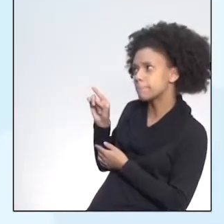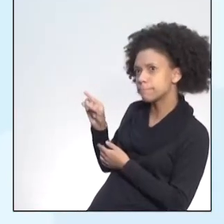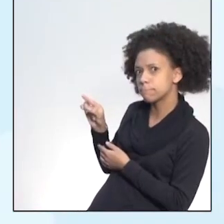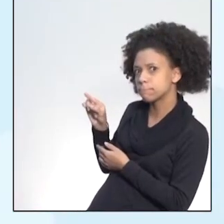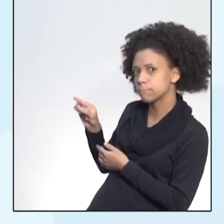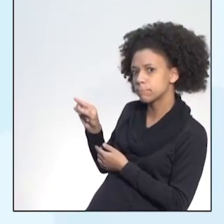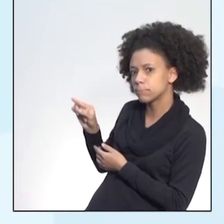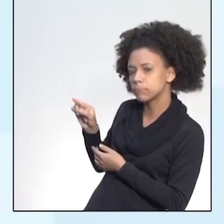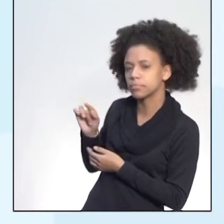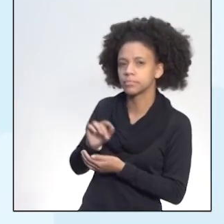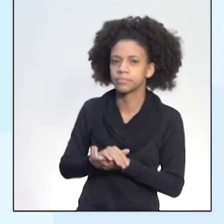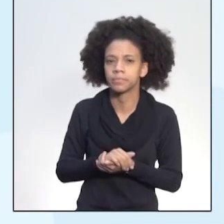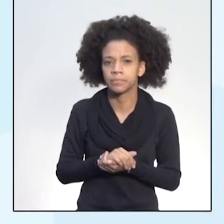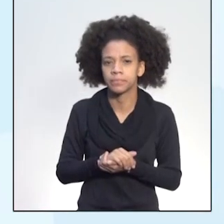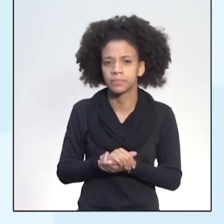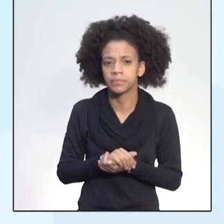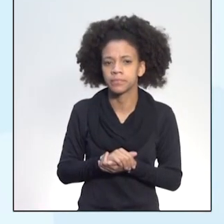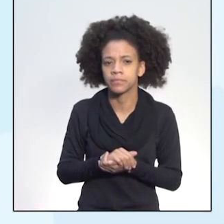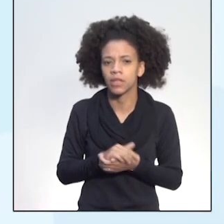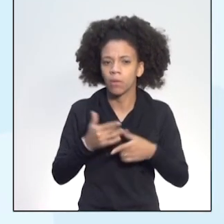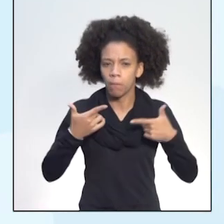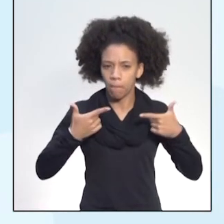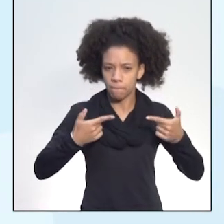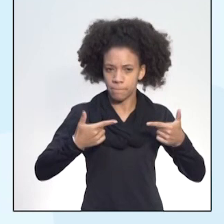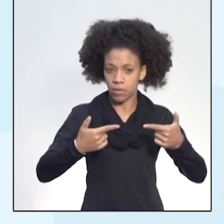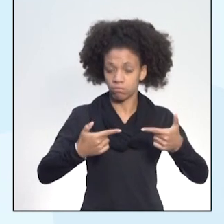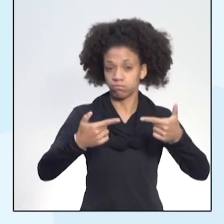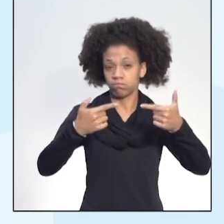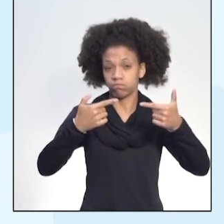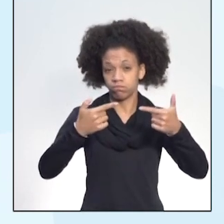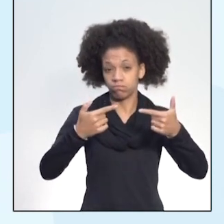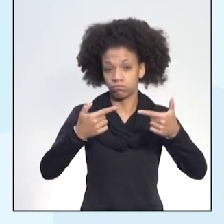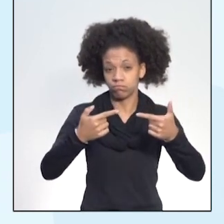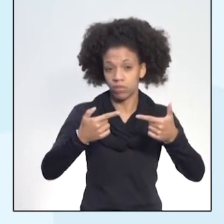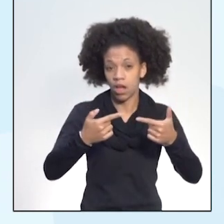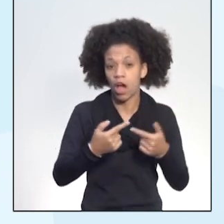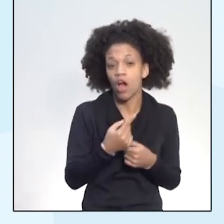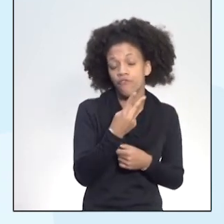tela. O atentado de Sarajevo, 28 de junho de